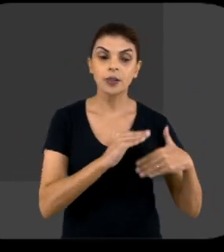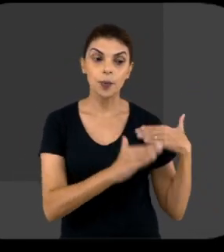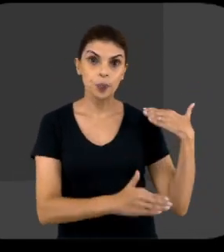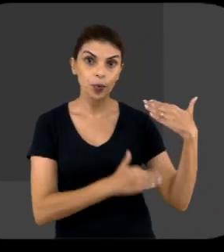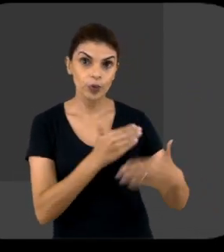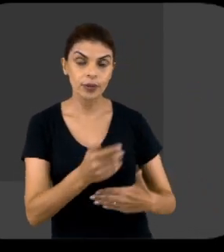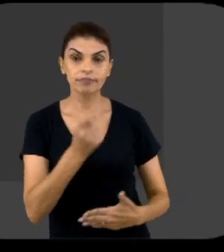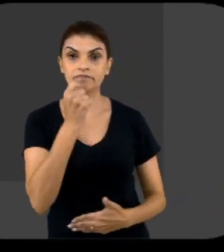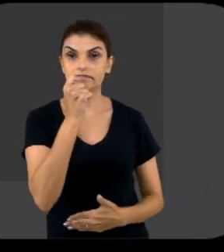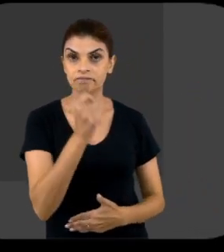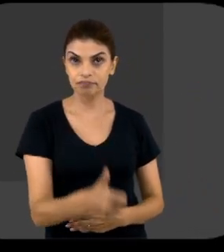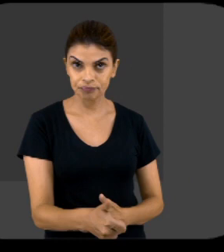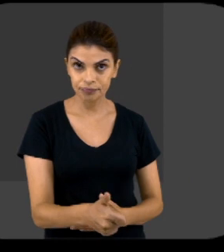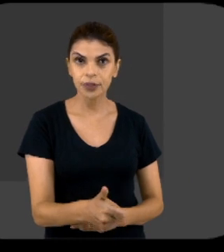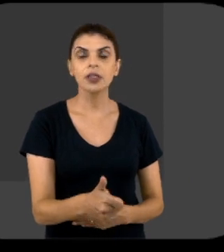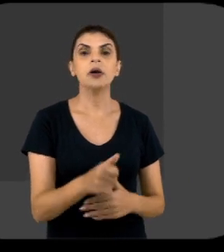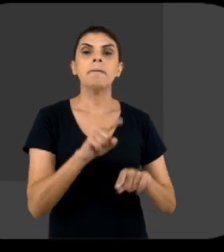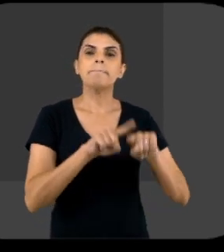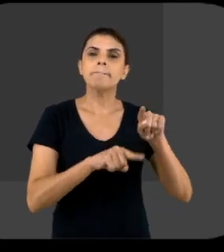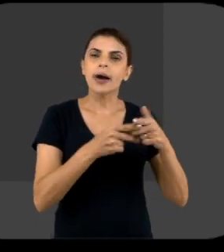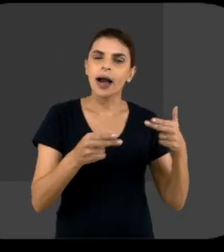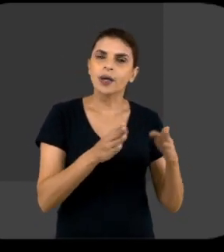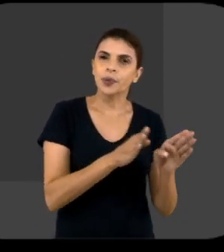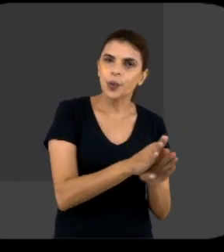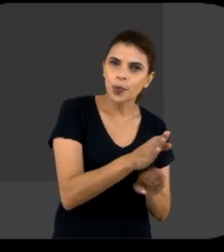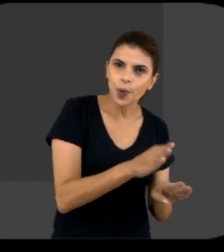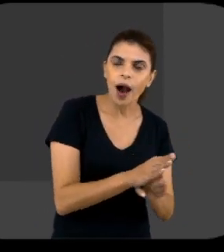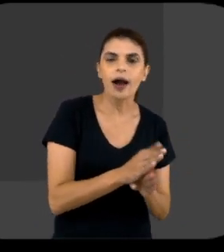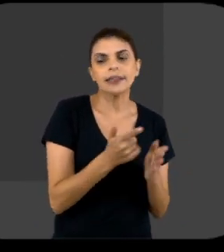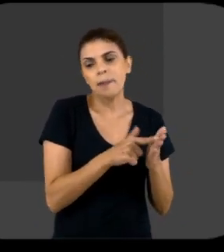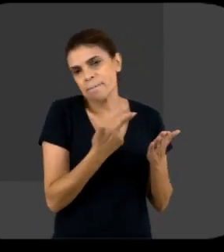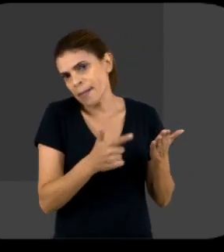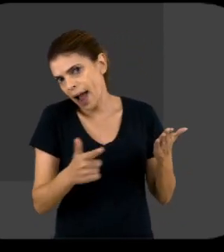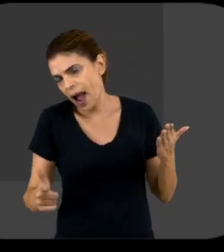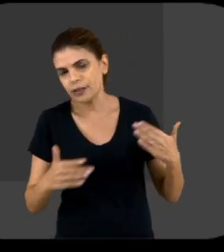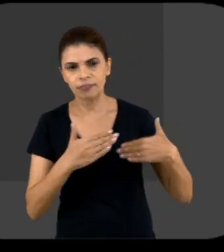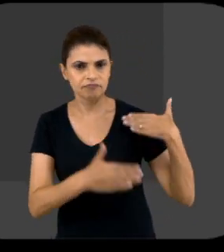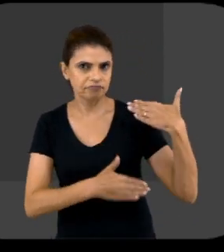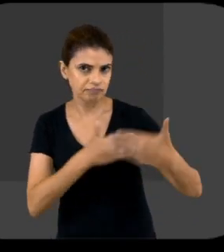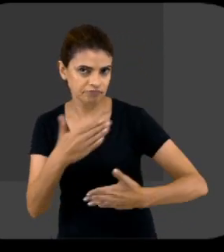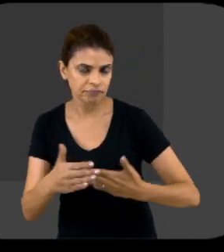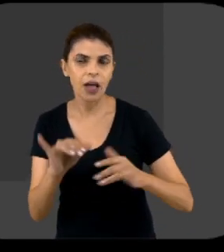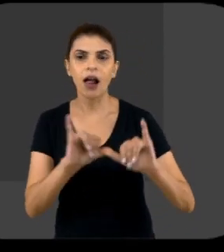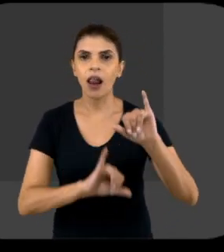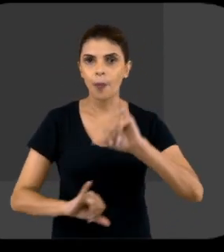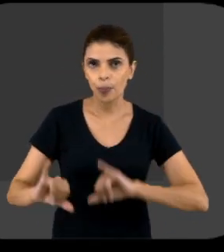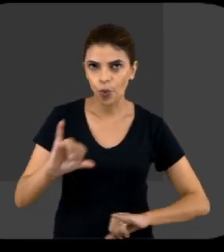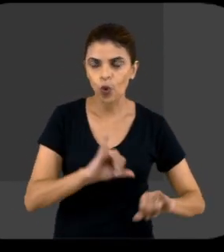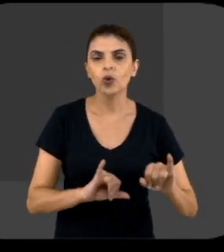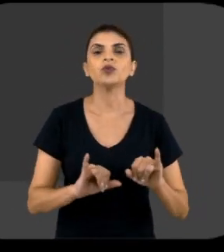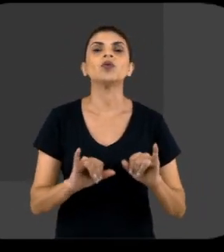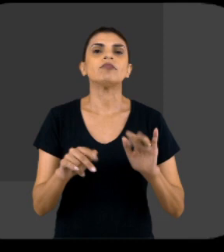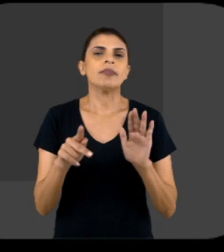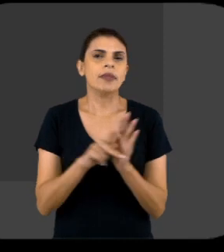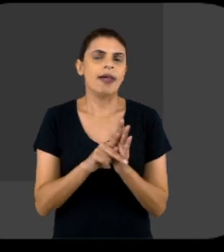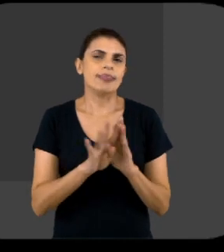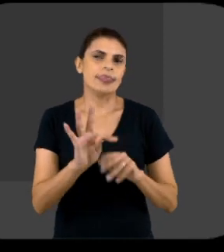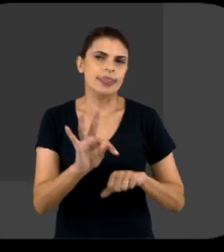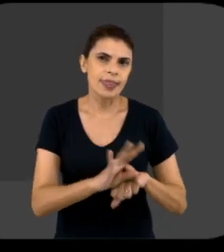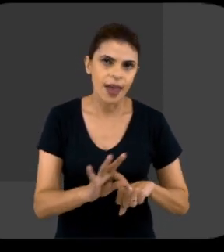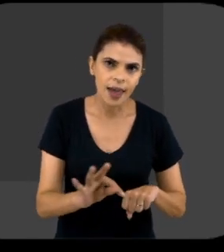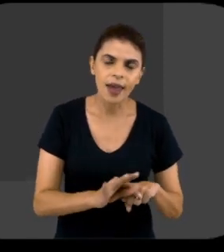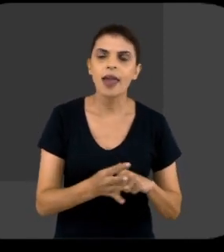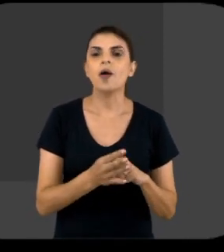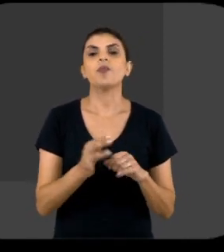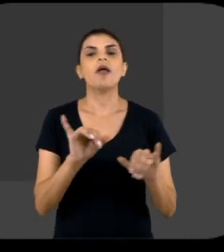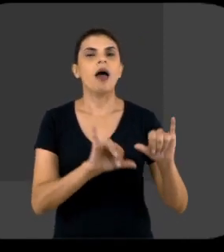os procedimentos operacionais, os manuais, e todos os demais procedimentos daquele laboratório, os procedimentos técnicos,